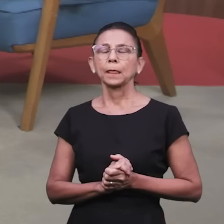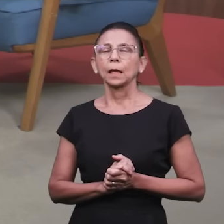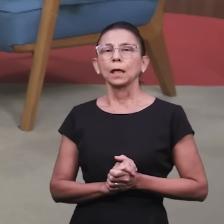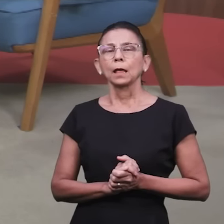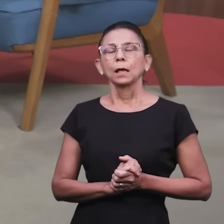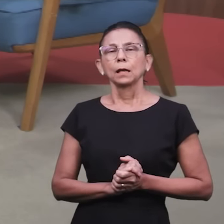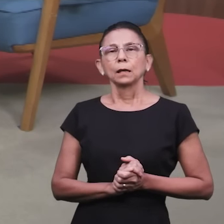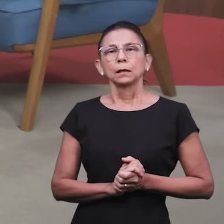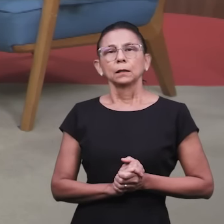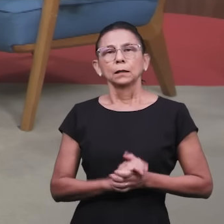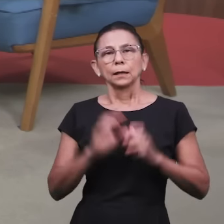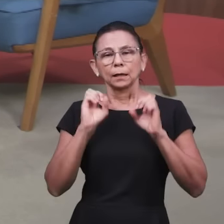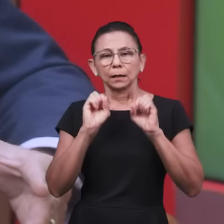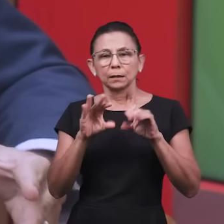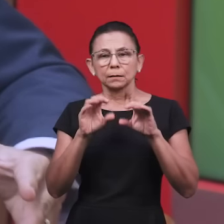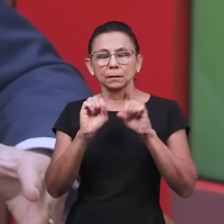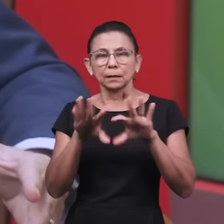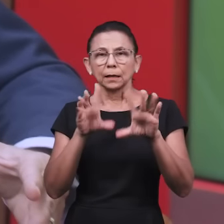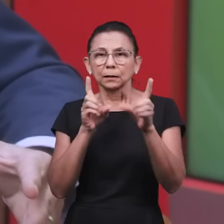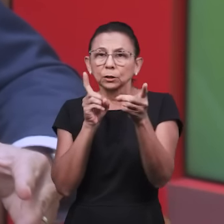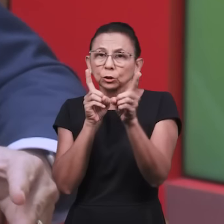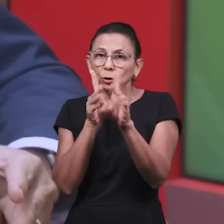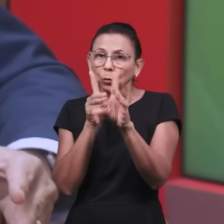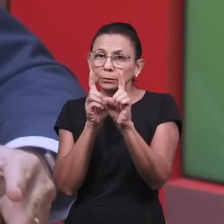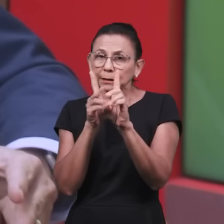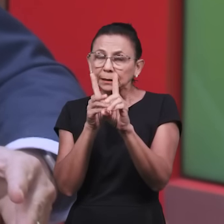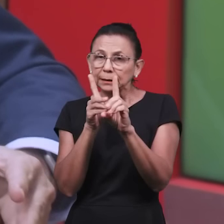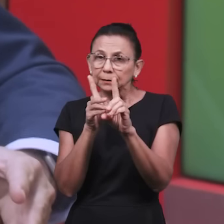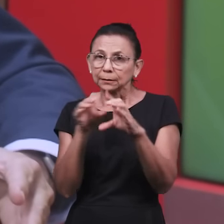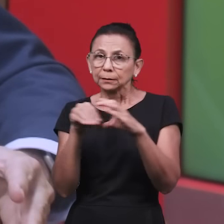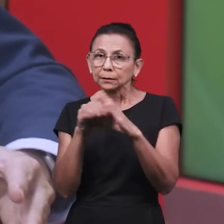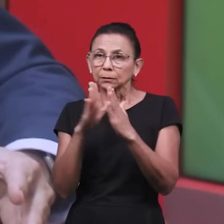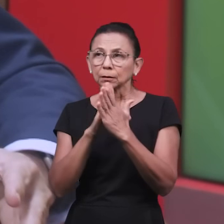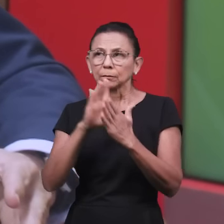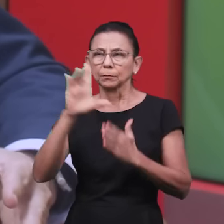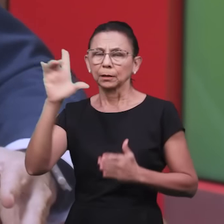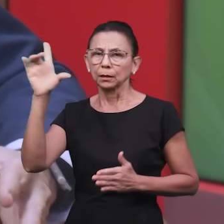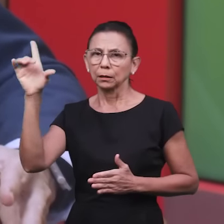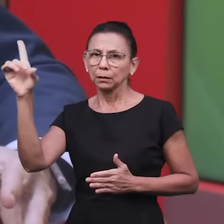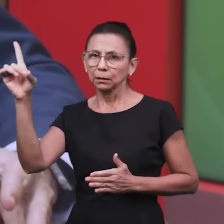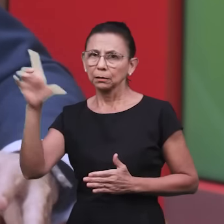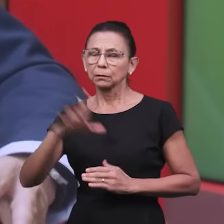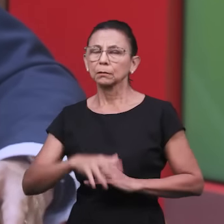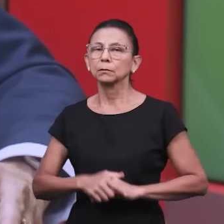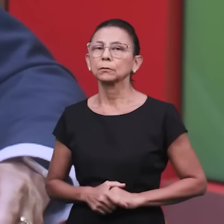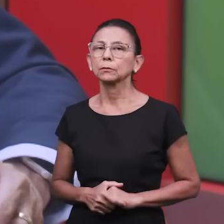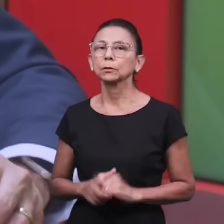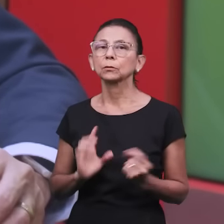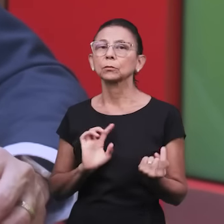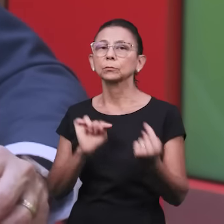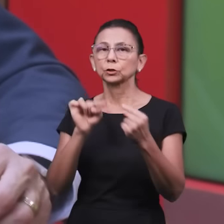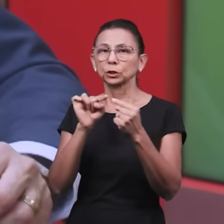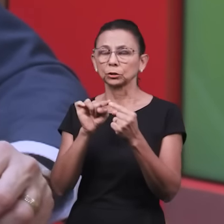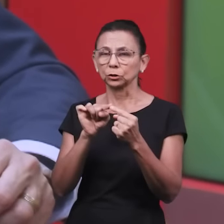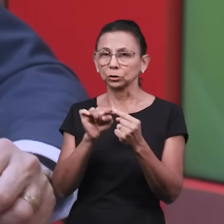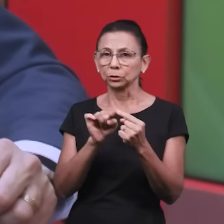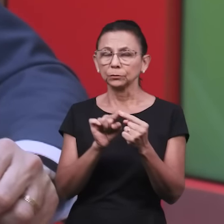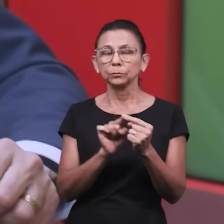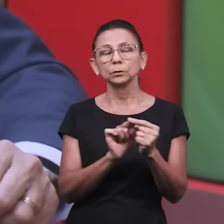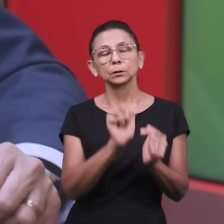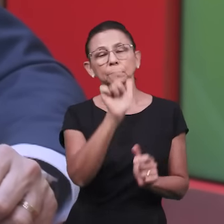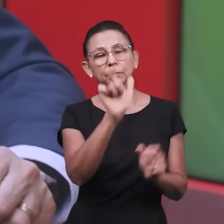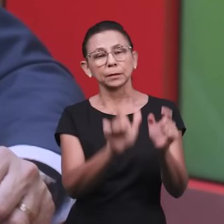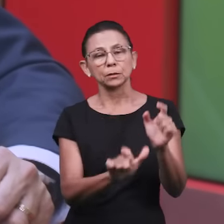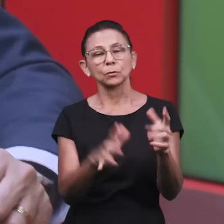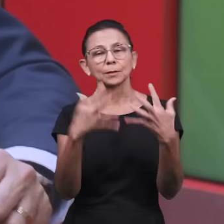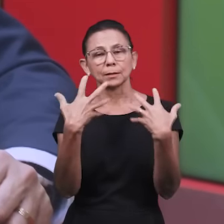palavra dentro da verdade, daquilo que é reto, para que almas se rendam ao Senhor e